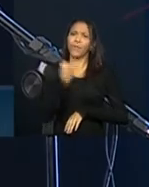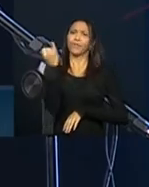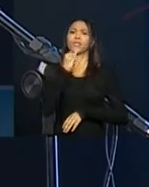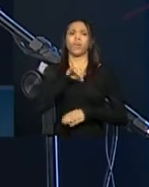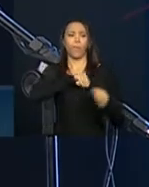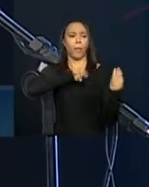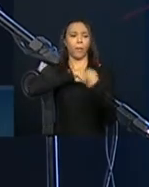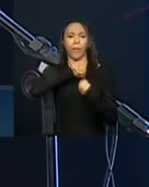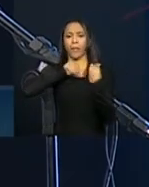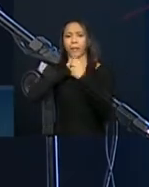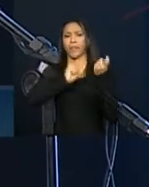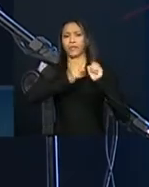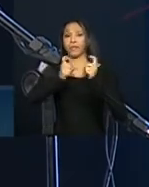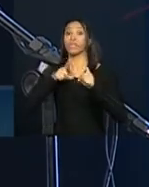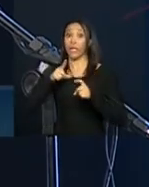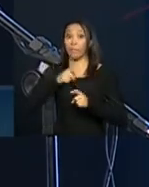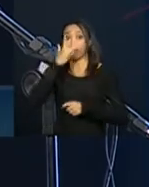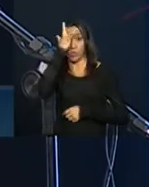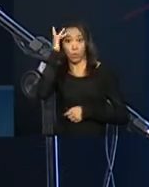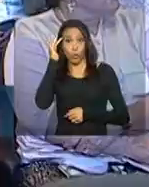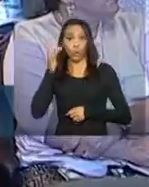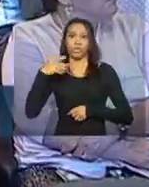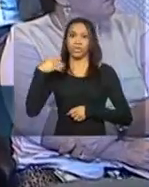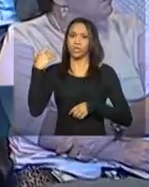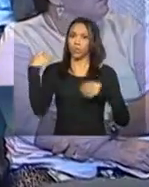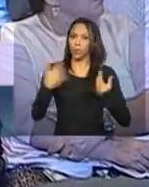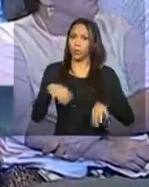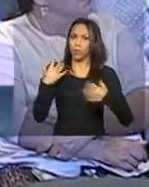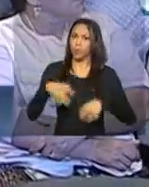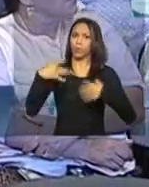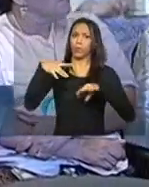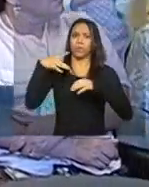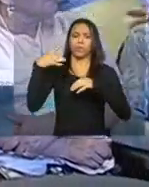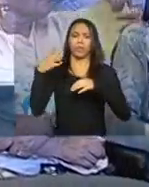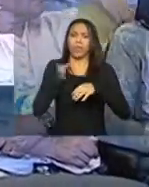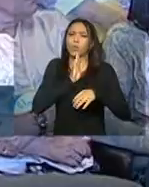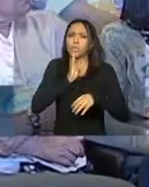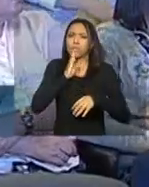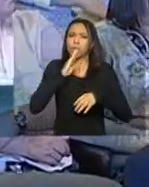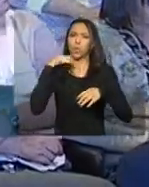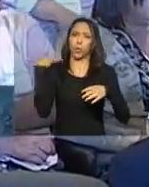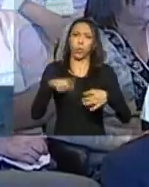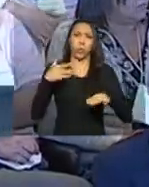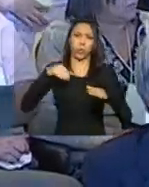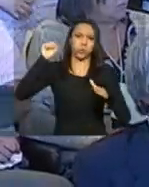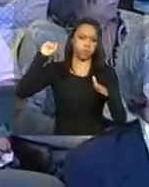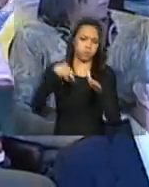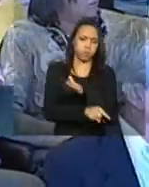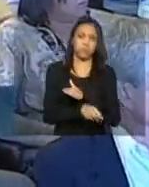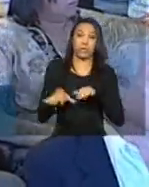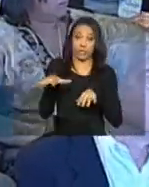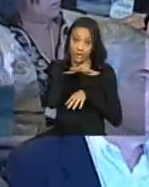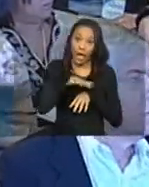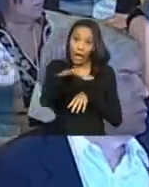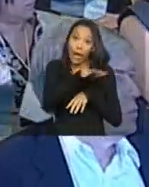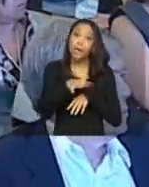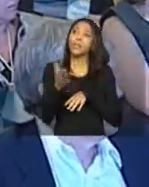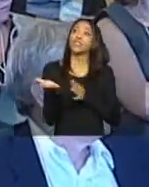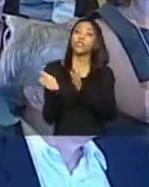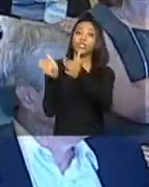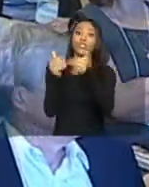Temos aqui especialistas, talvez uns maiores especialistas, para construir conosco essa agenda. Trouxemos não